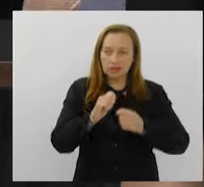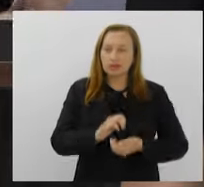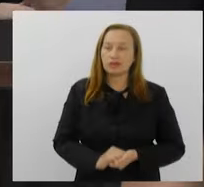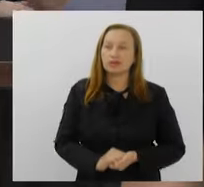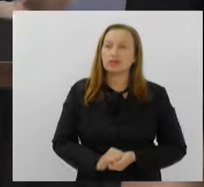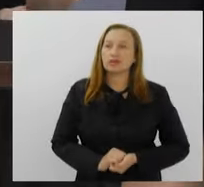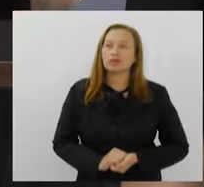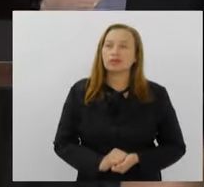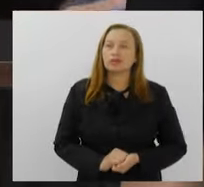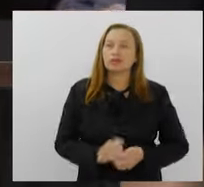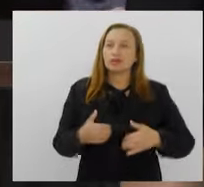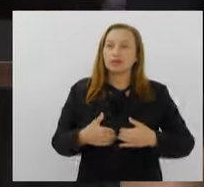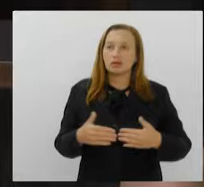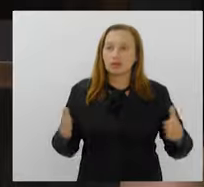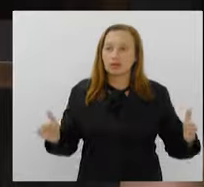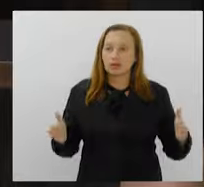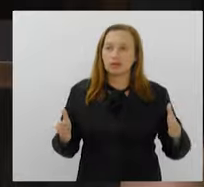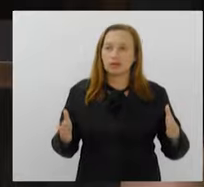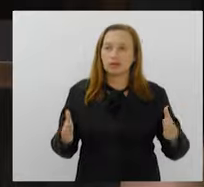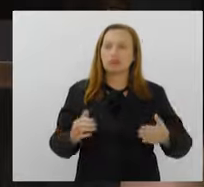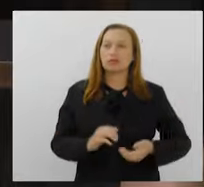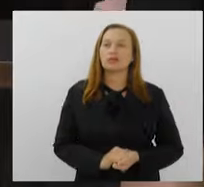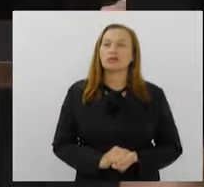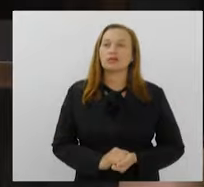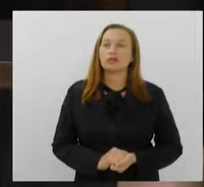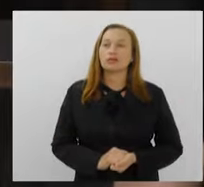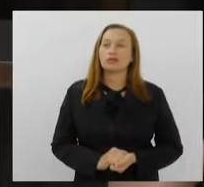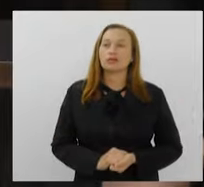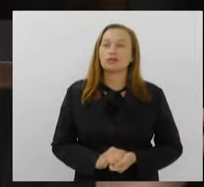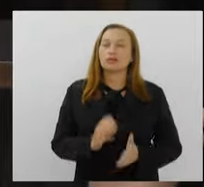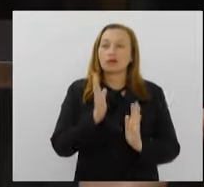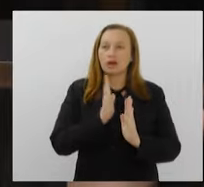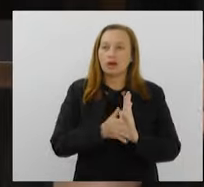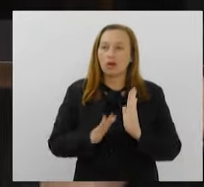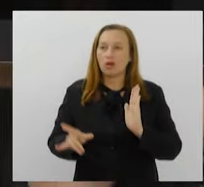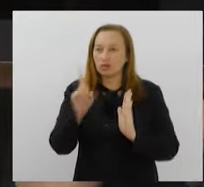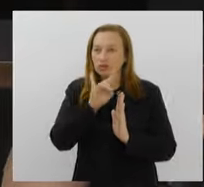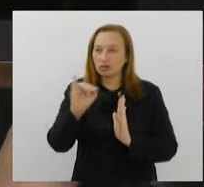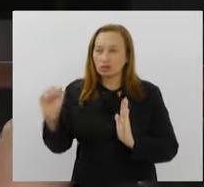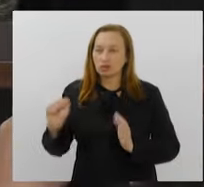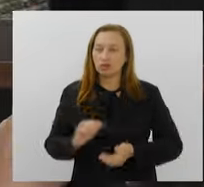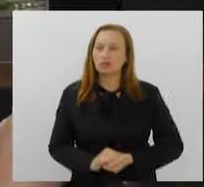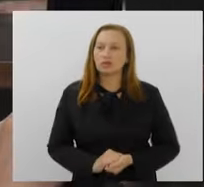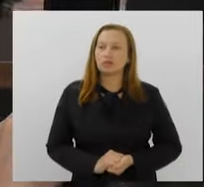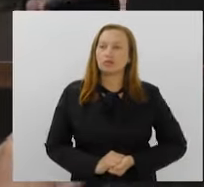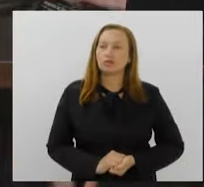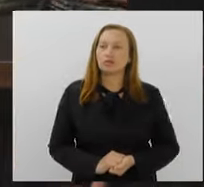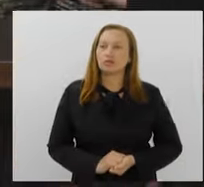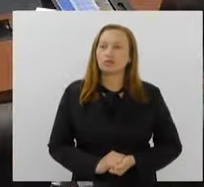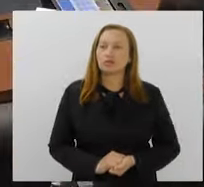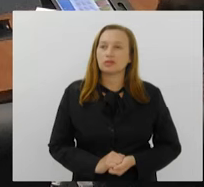Está reaberta a sessão. Passa-se a ordem do dia.